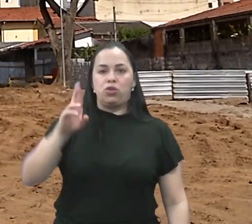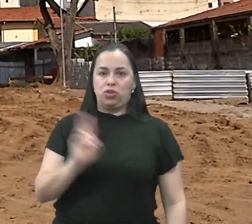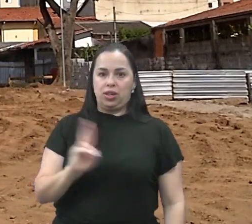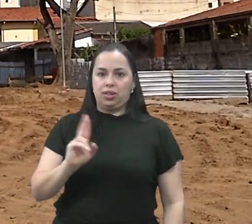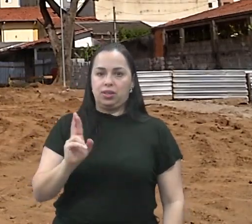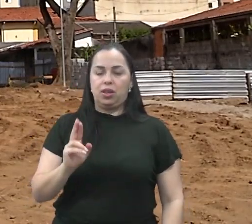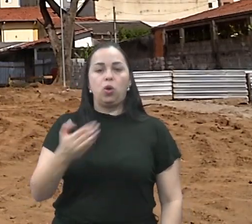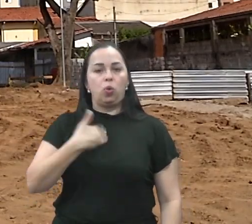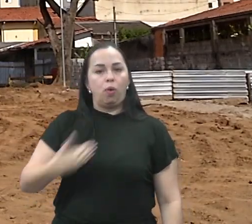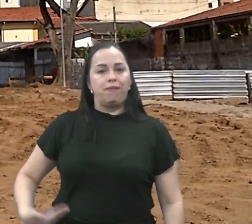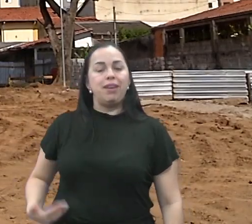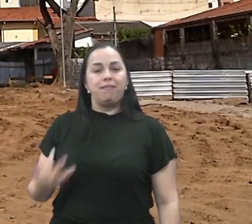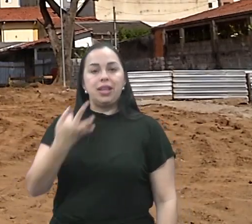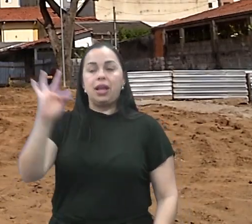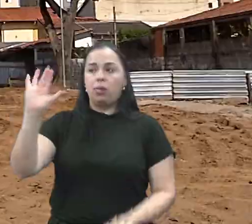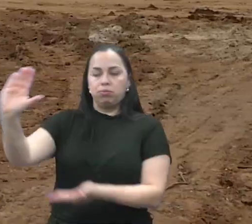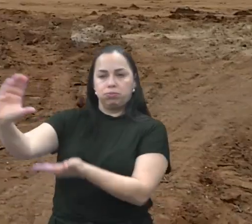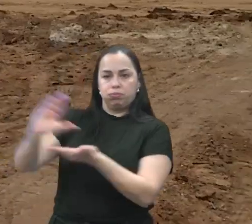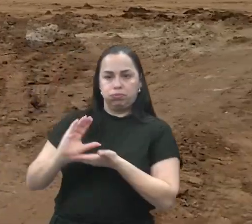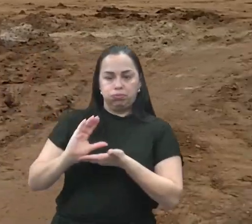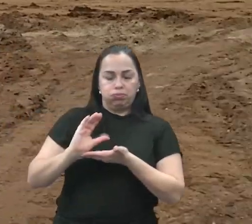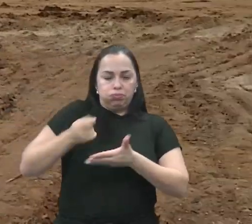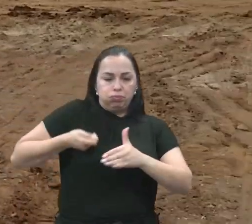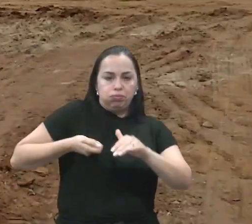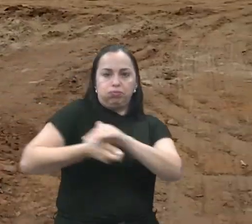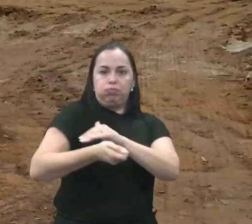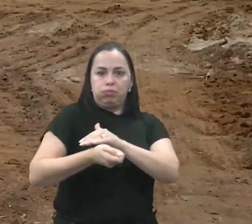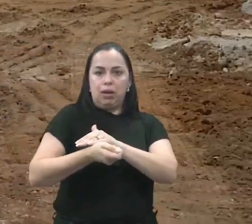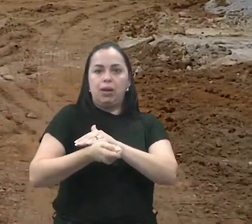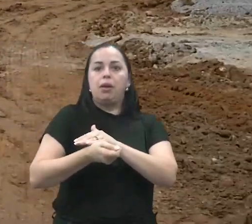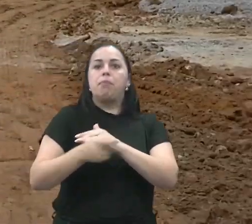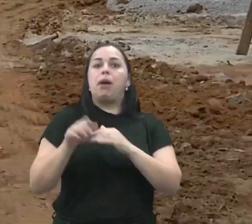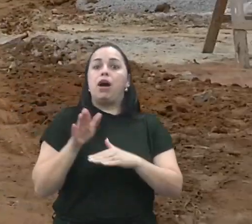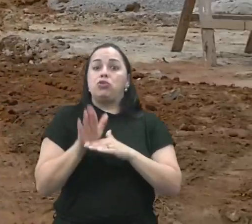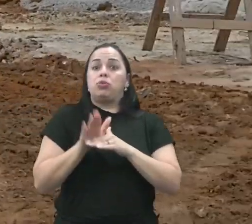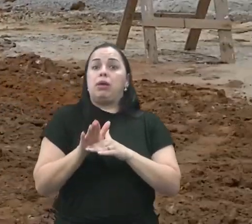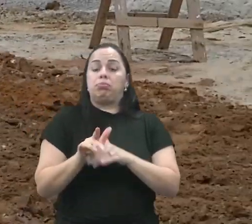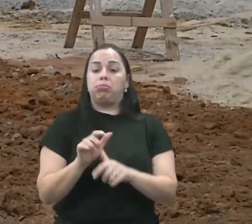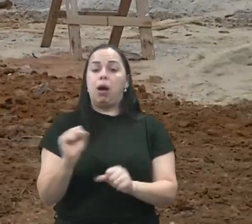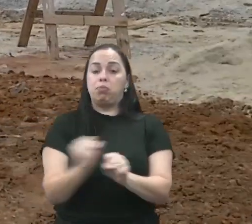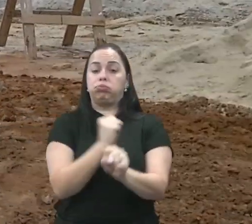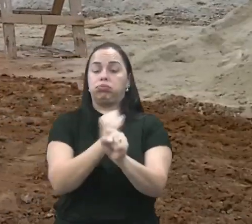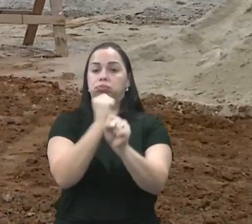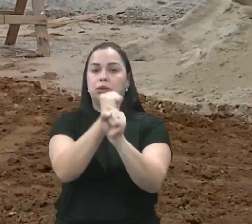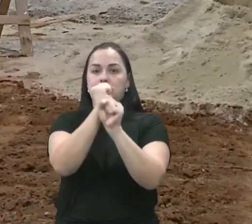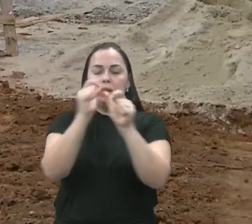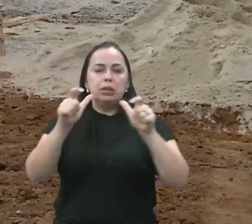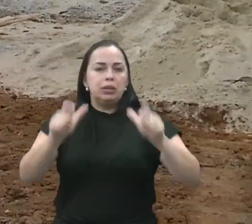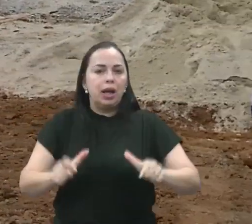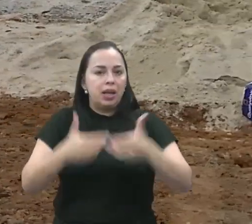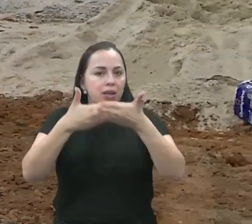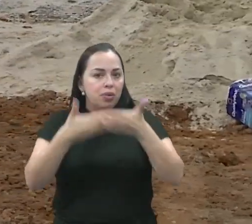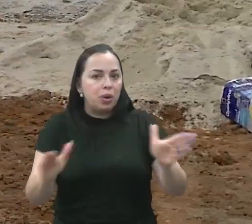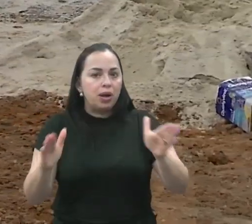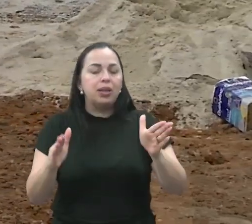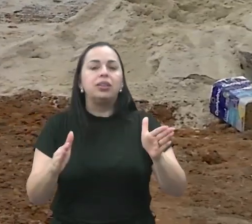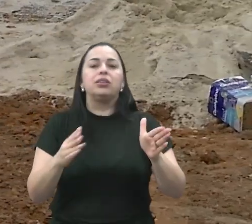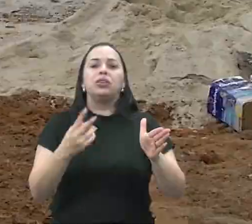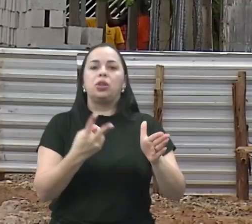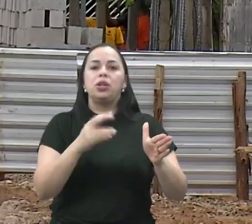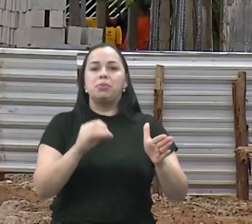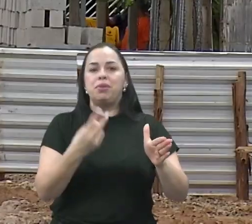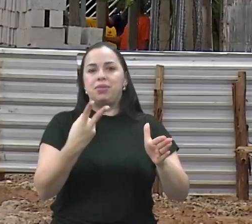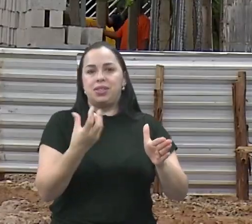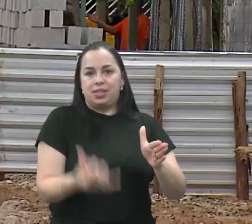será repassado pelo governo federal, por meio do novo Programa de Aceleração do Crescimento, o centro deve ficar pronto em 1